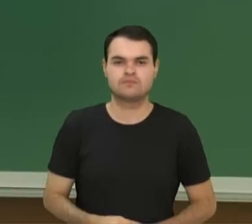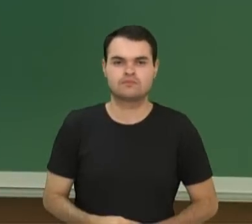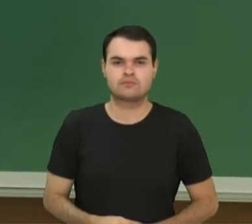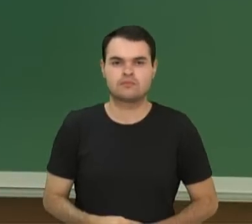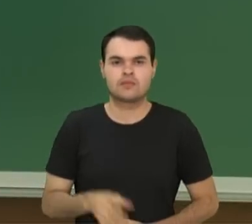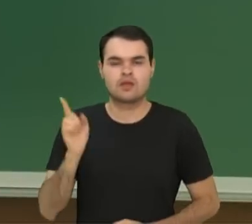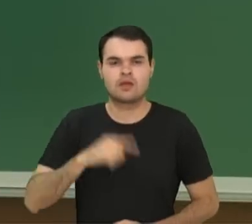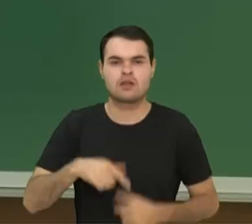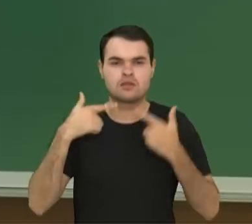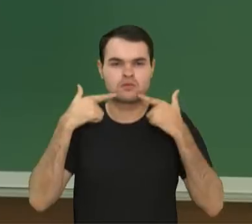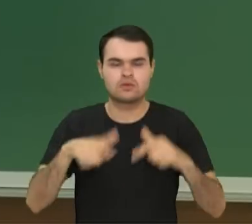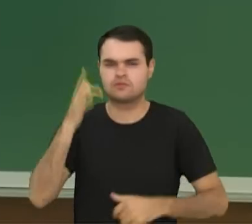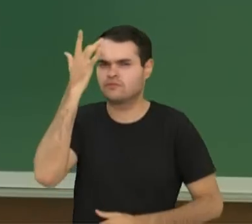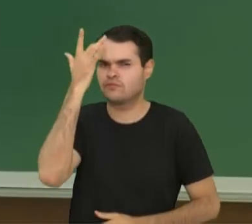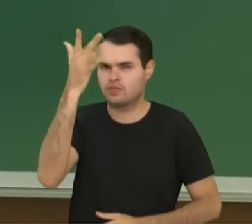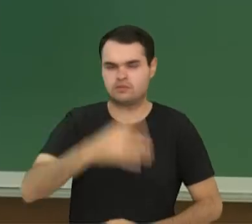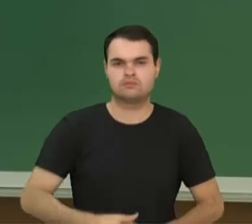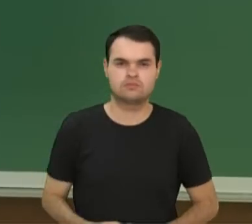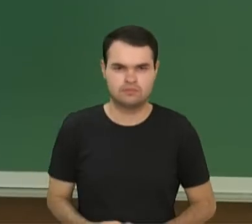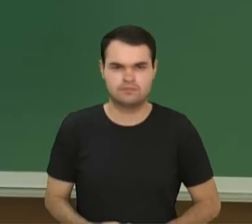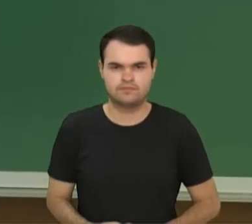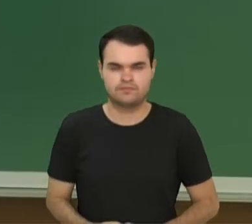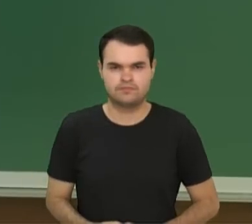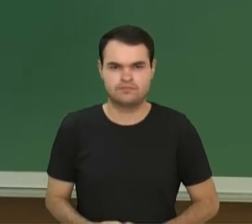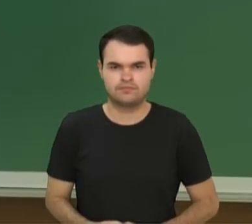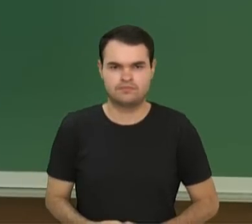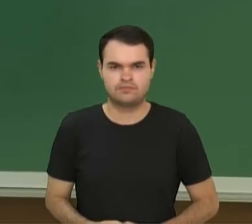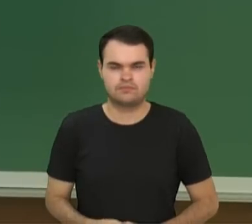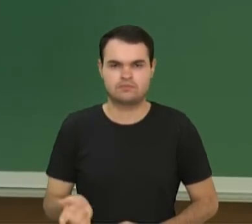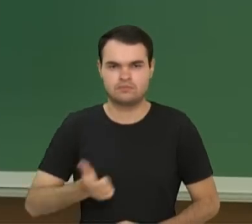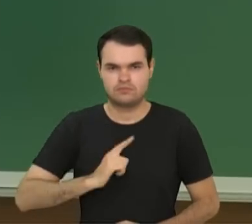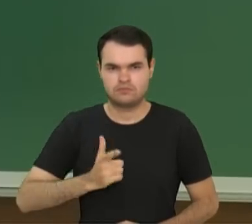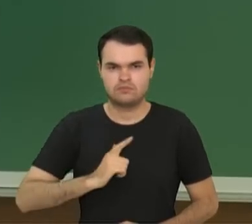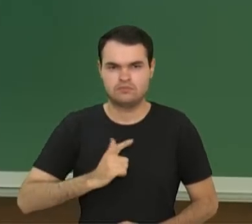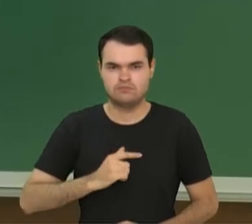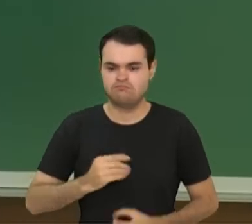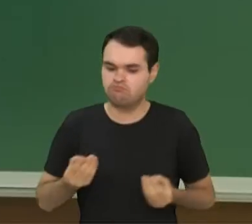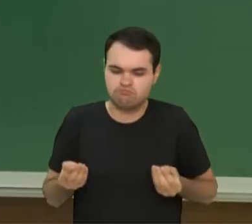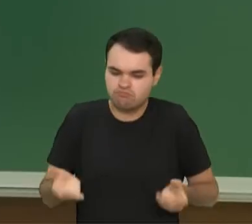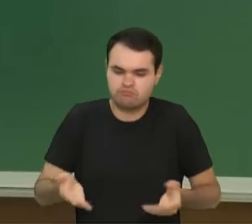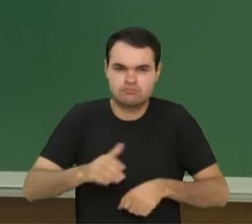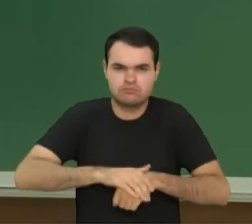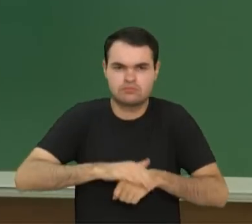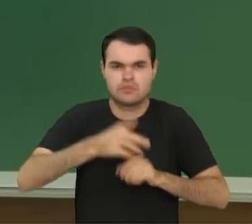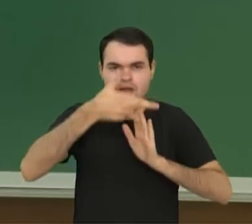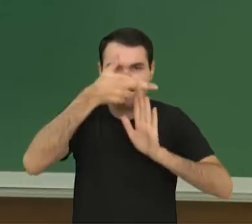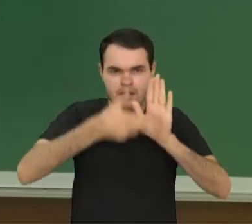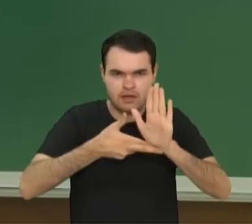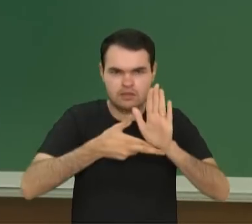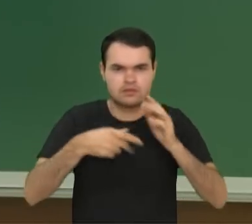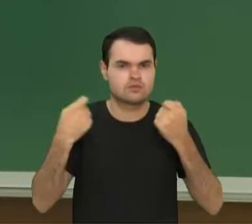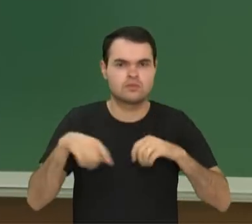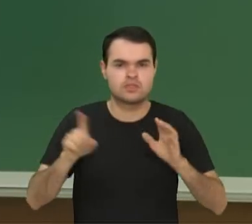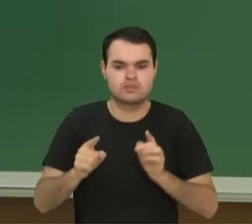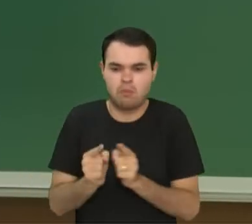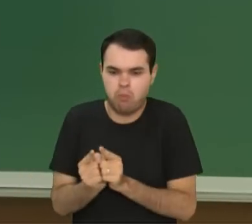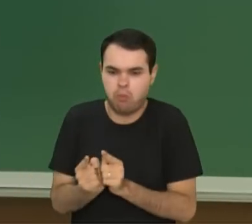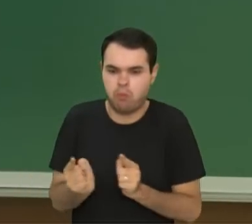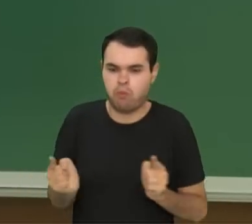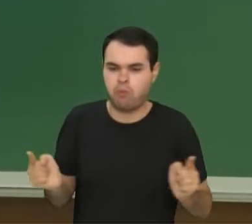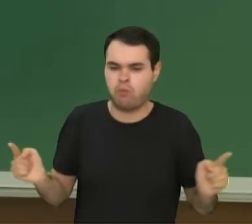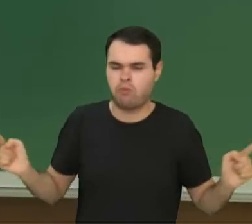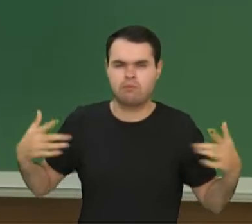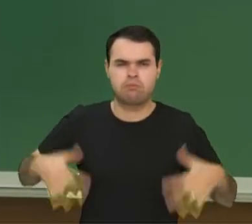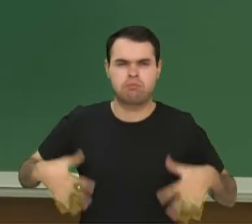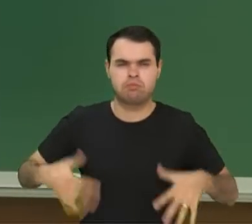linguagem facilita a comunicação. Então, aplicando essa propriedade, eu não preciso abrir toda a expressão como eu fiz aqui no